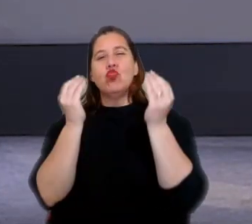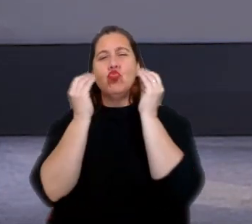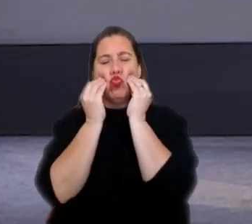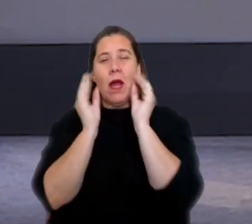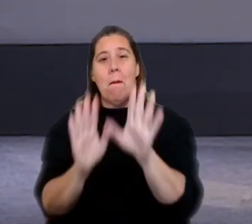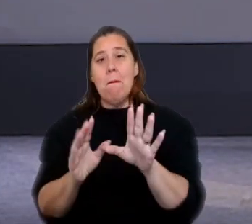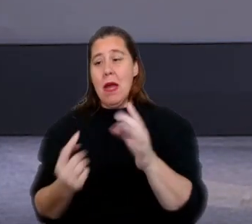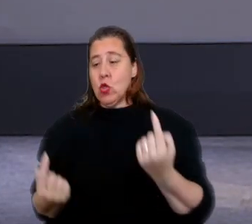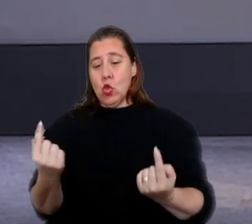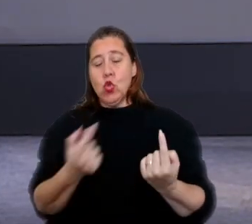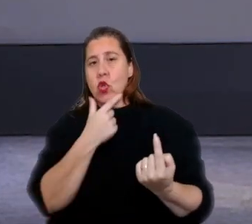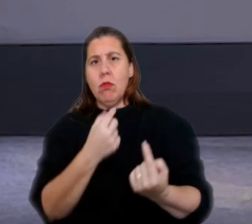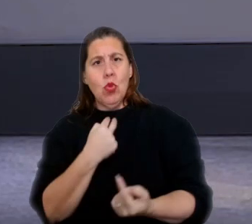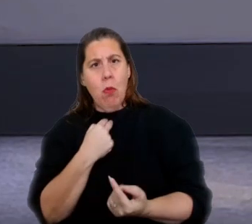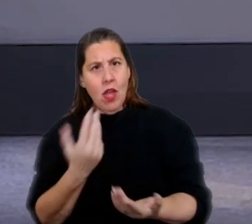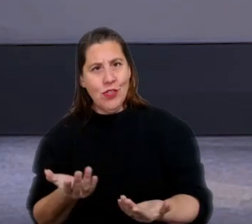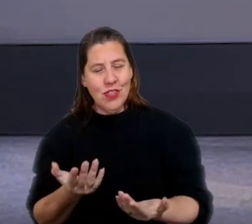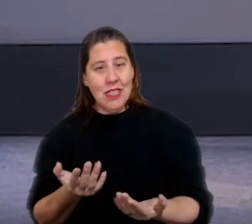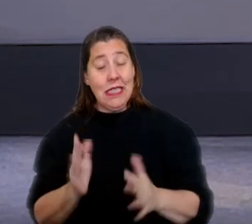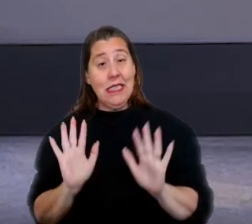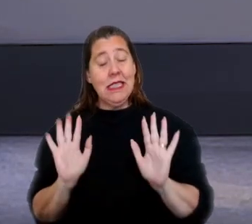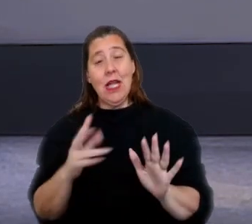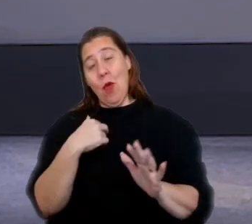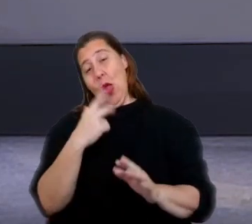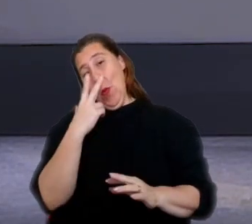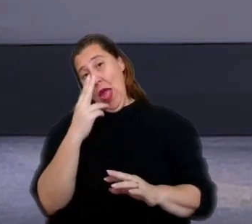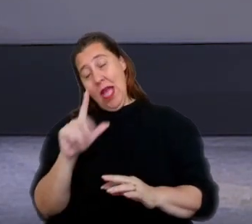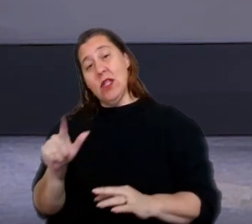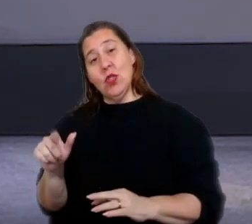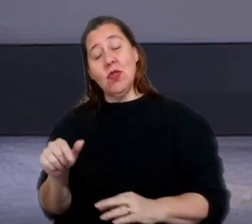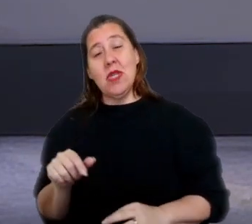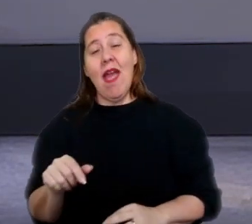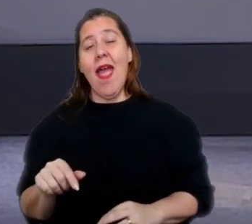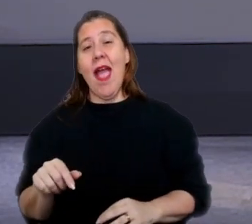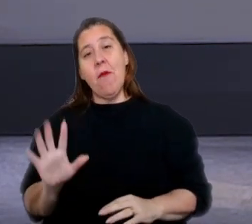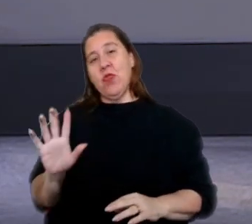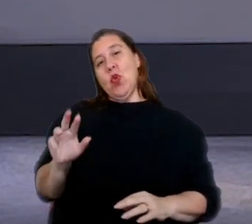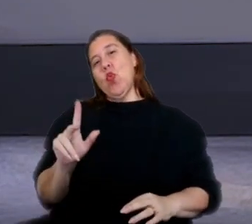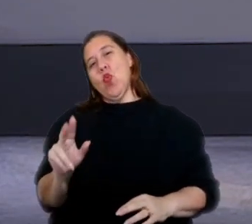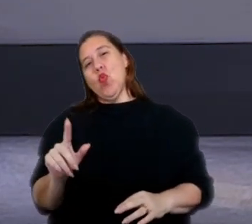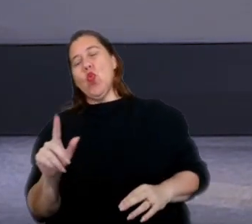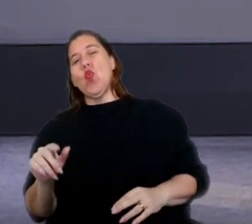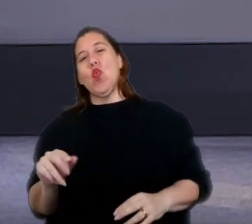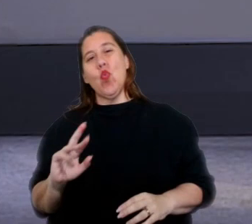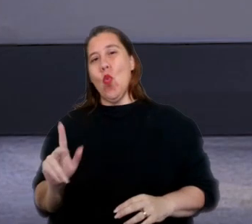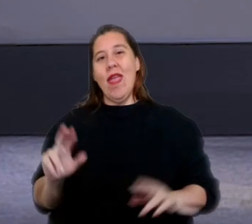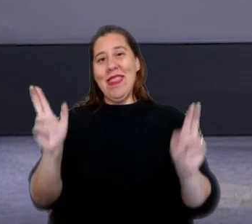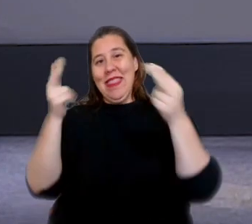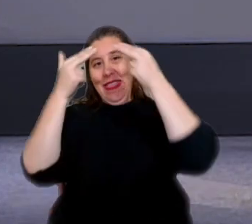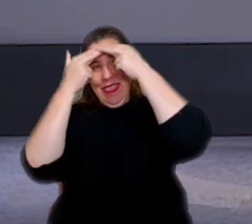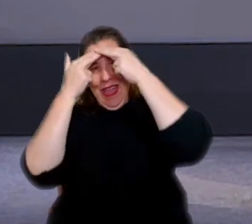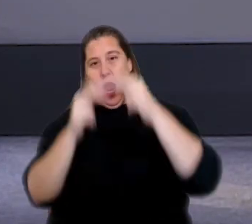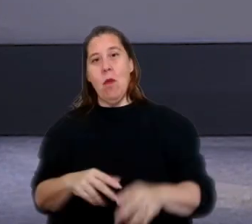mas os meninos raramente podem se abraçar e beijar. Então, eu acho que não é uma situação